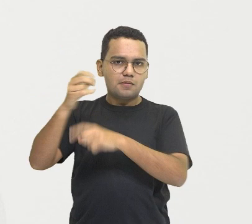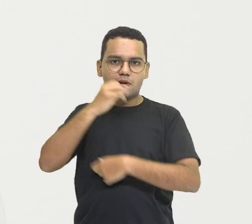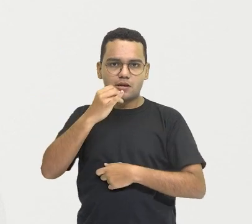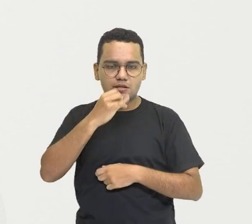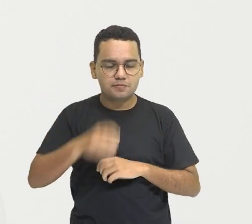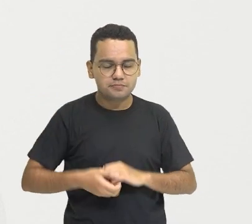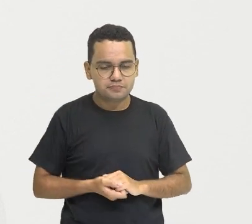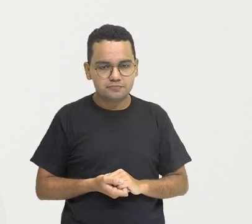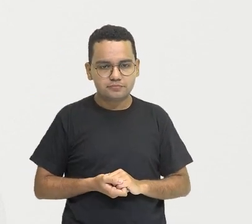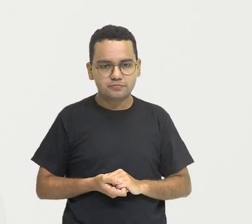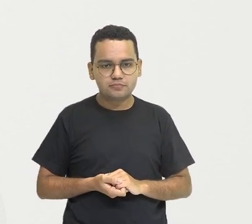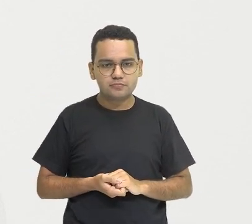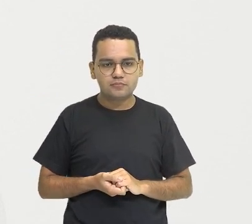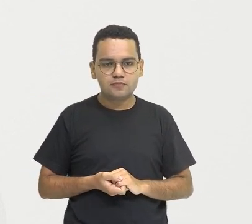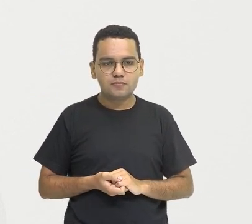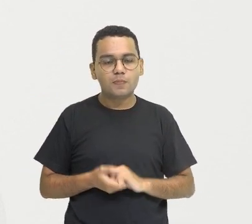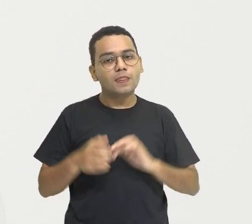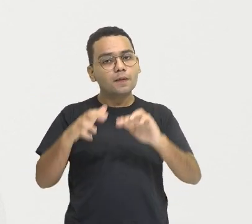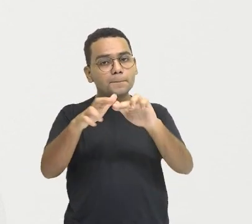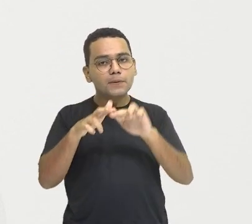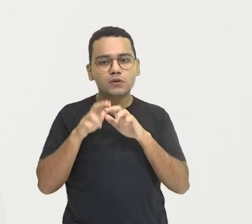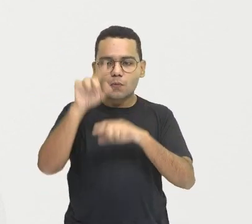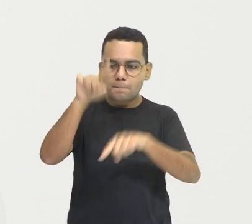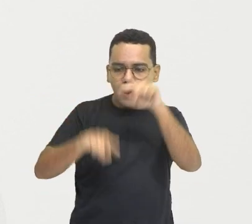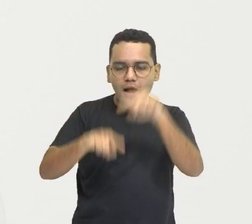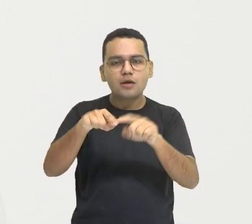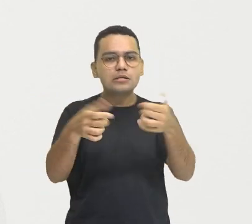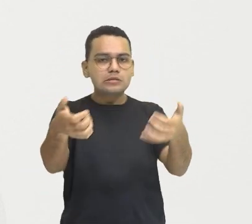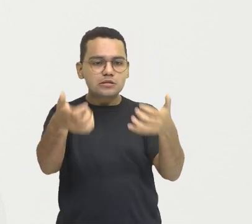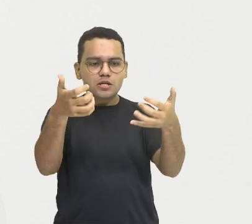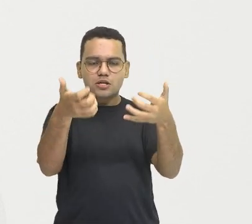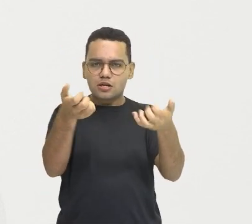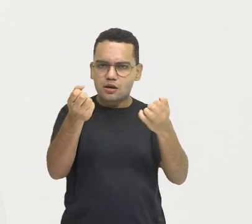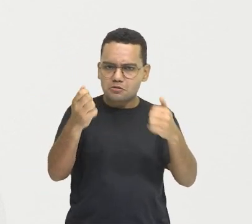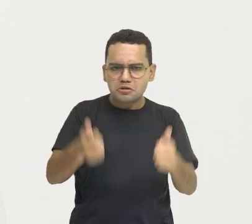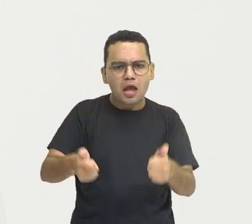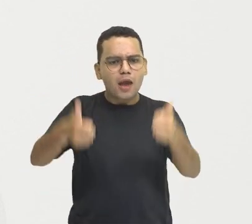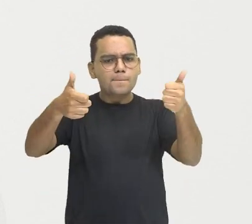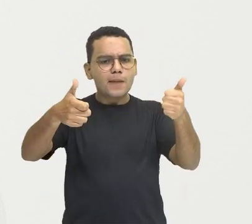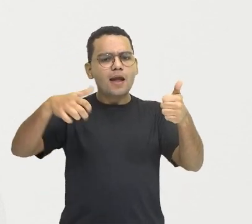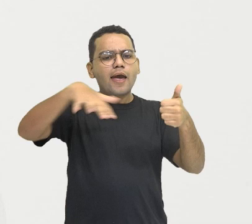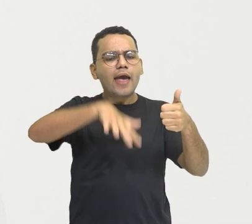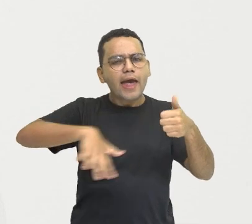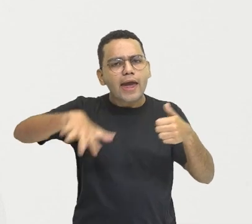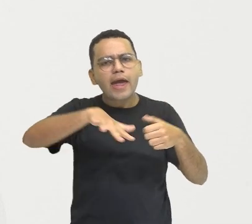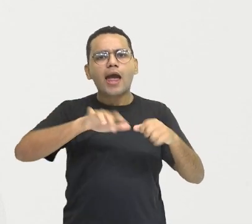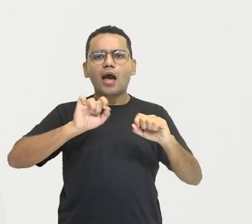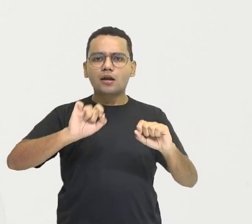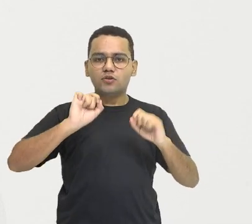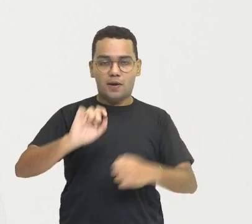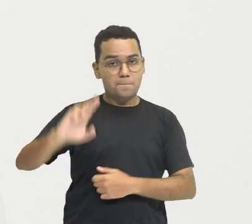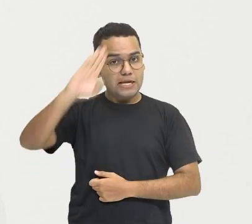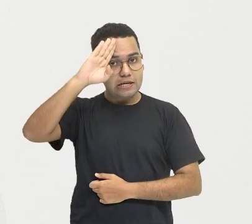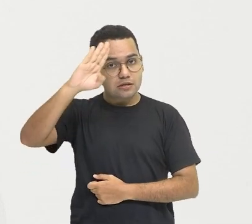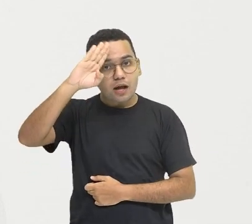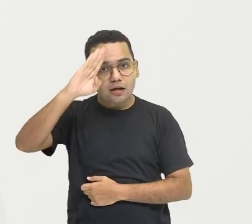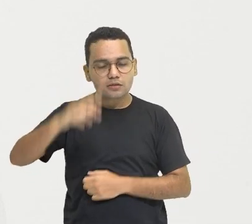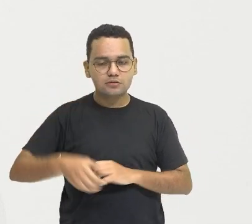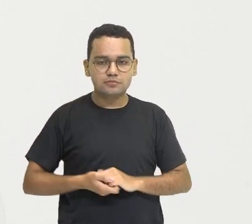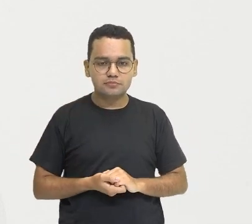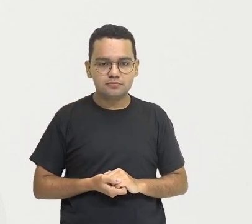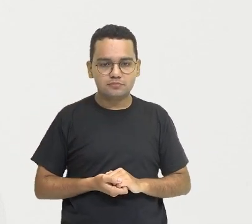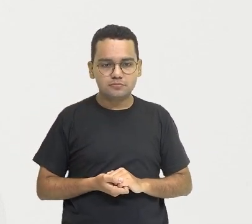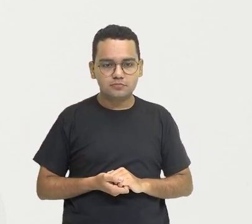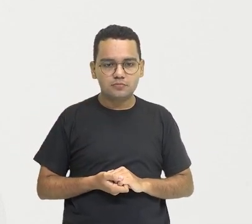os equipamentos que eles buscavam aprimorar eram, em especial, os equipamentos militares, tá bom? Então,